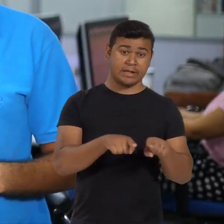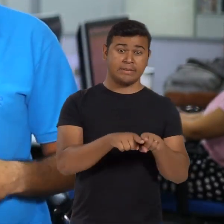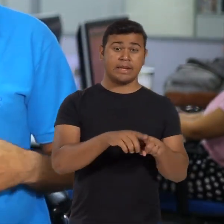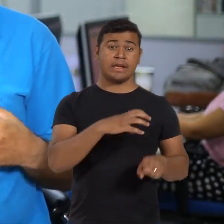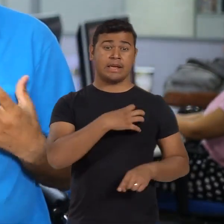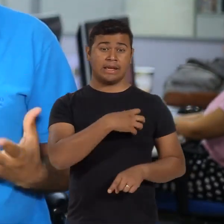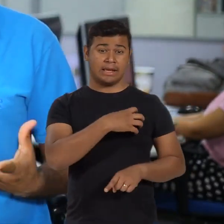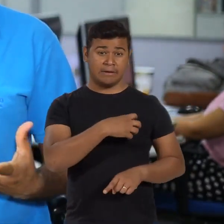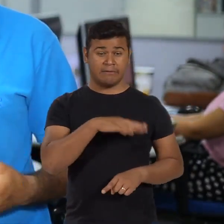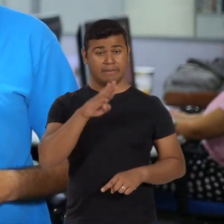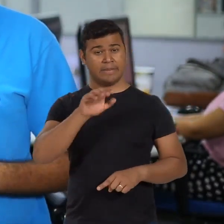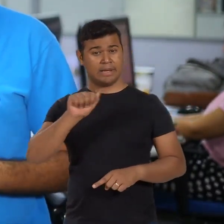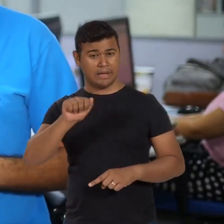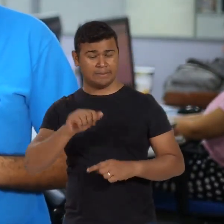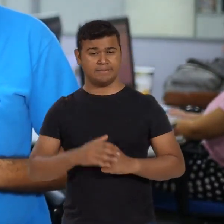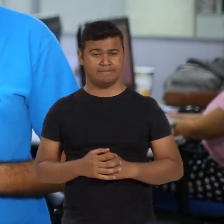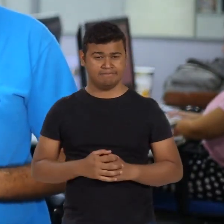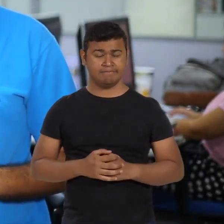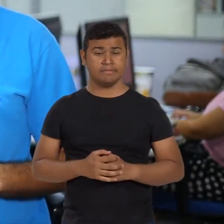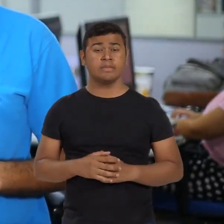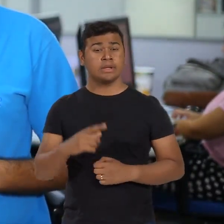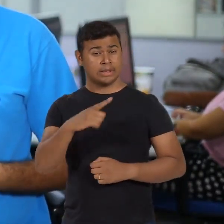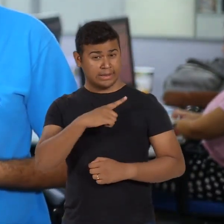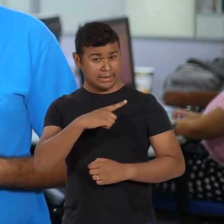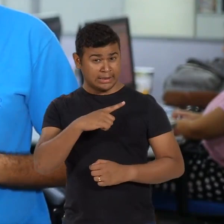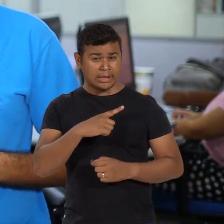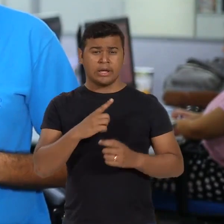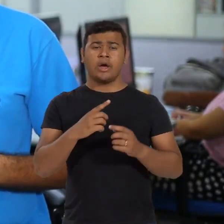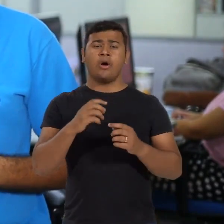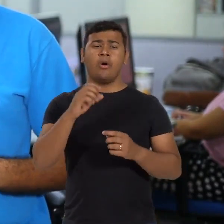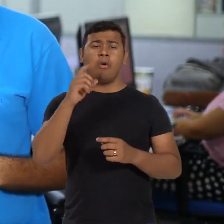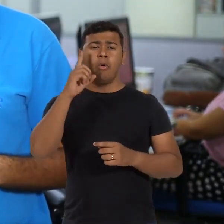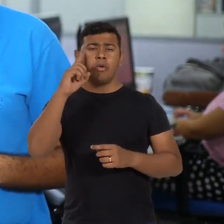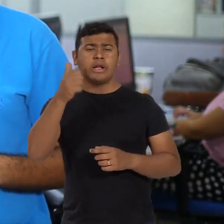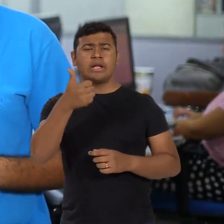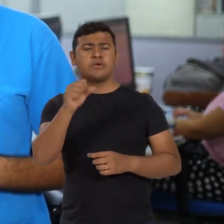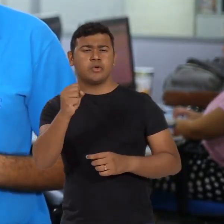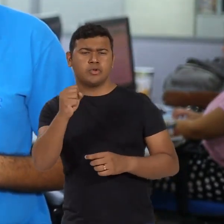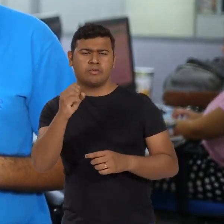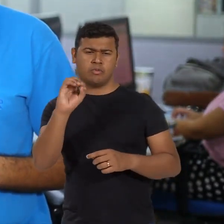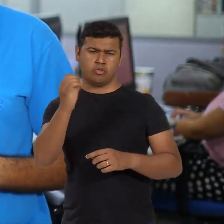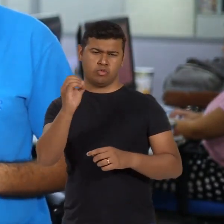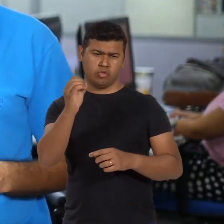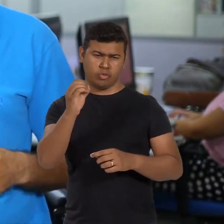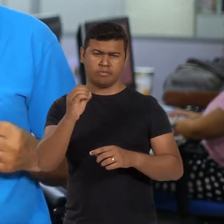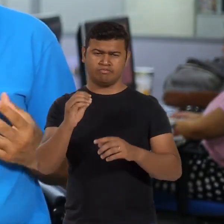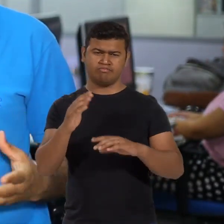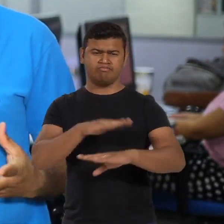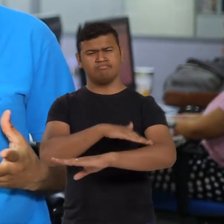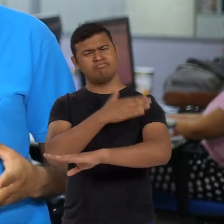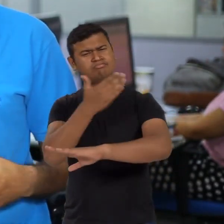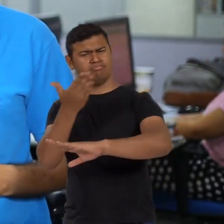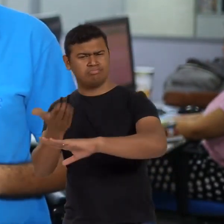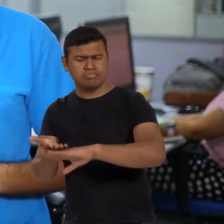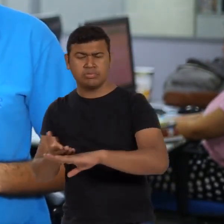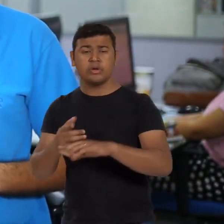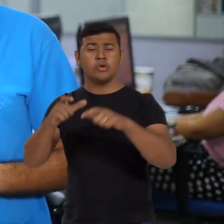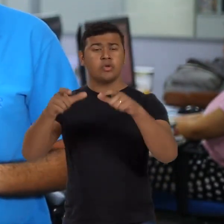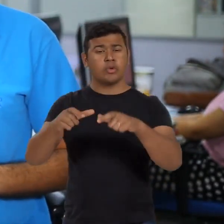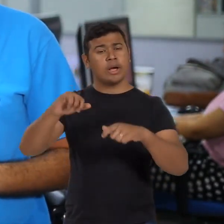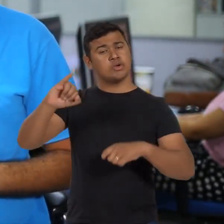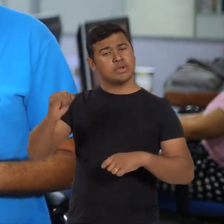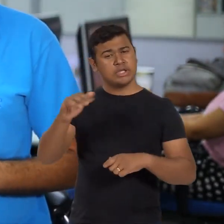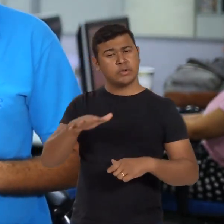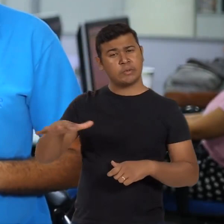pr e fd a vai ser realizado no dia 18 de outubro das 8 da manhã às cinco da tarde um espaço de convivência da